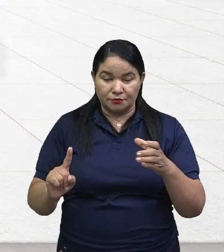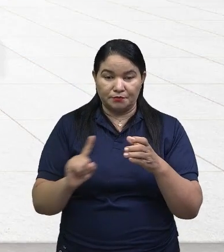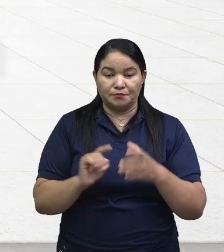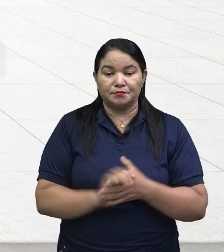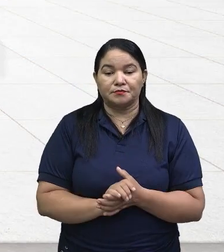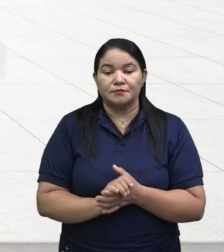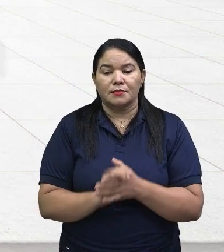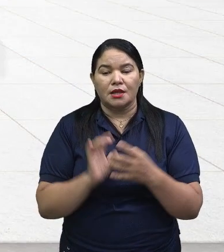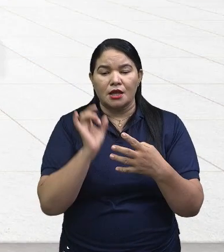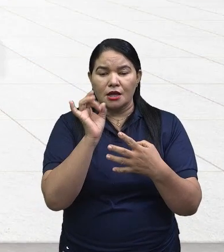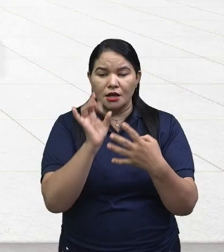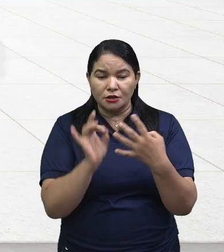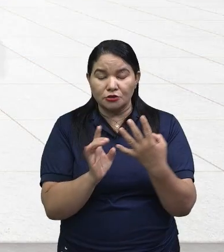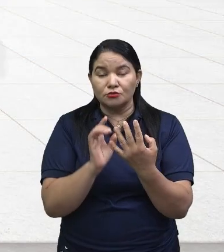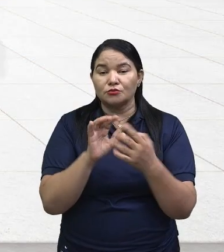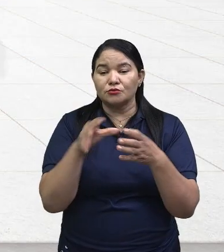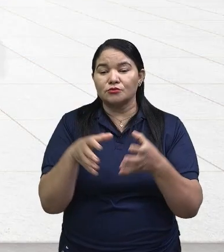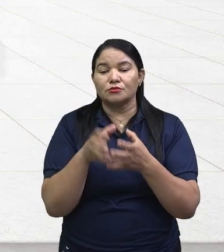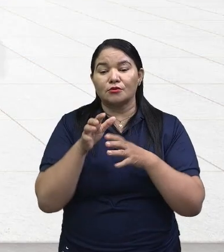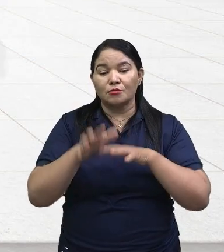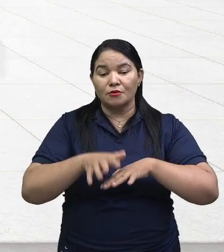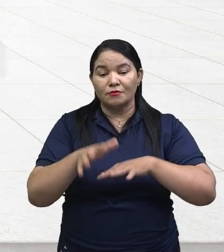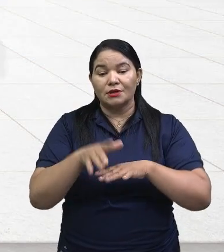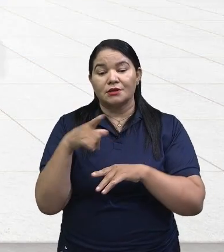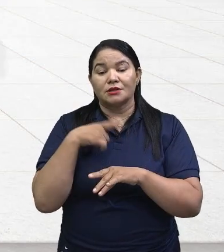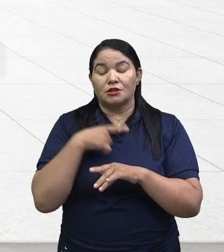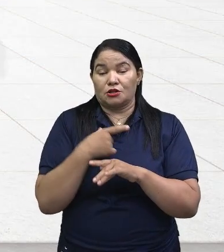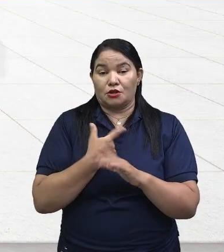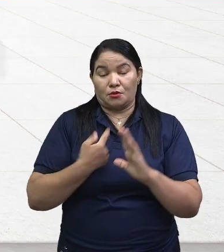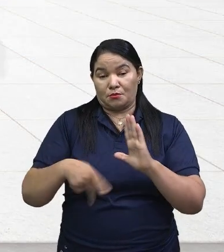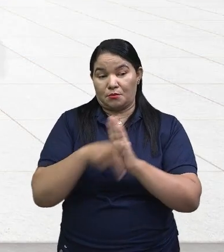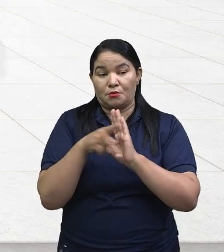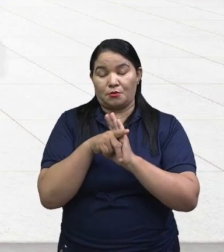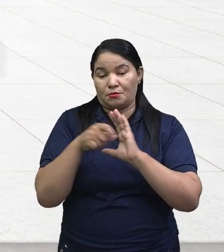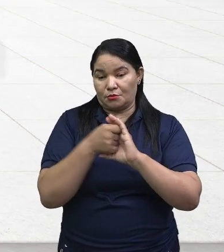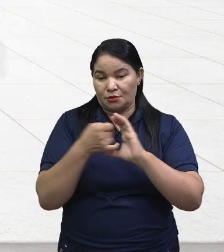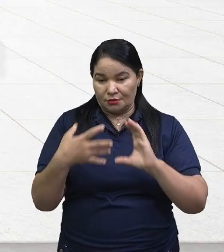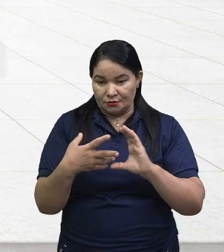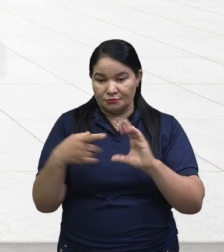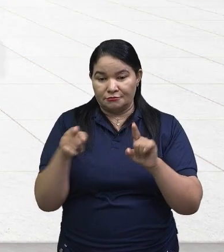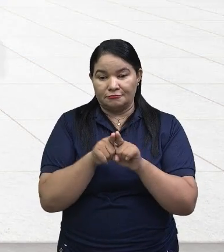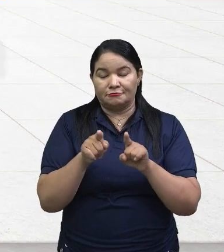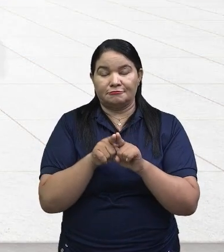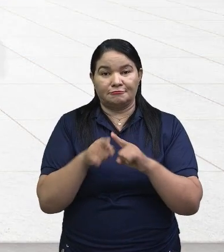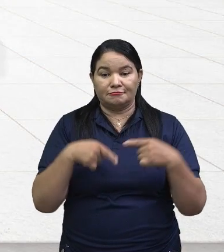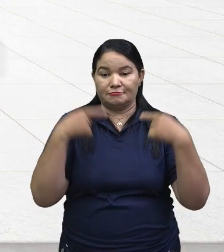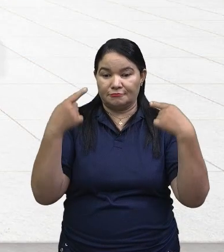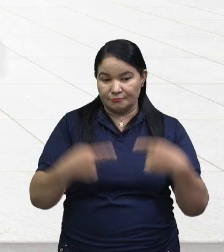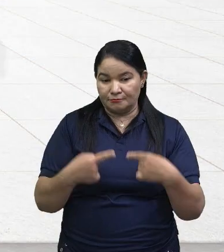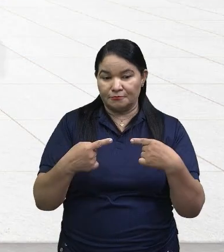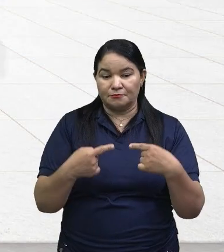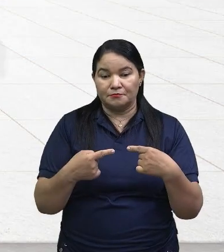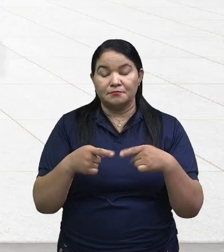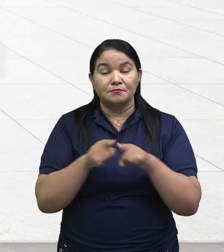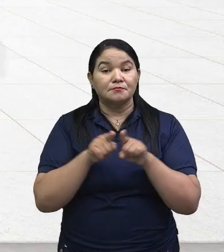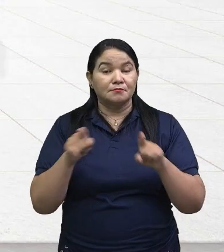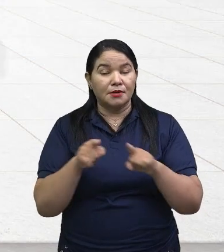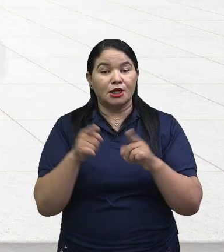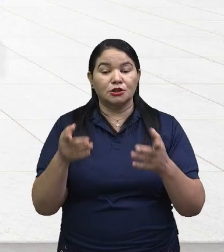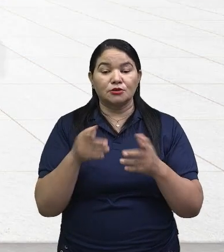E cada um desses movimentos possui suas próprias características e também seus desafios, mas